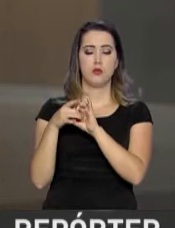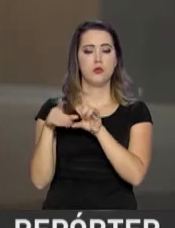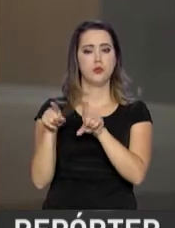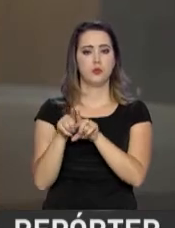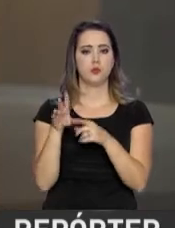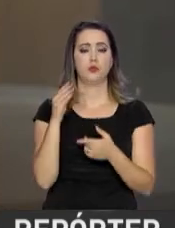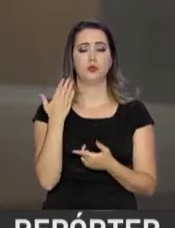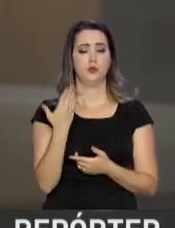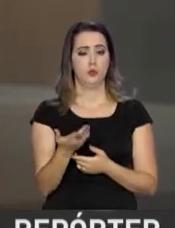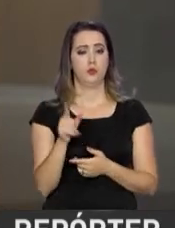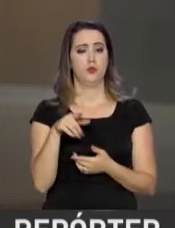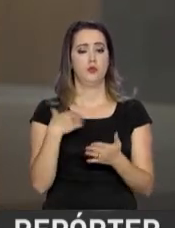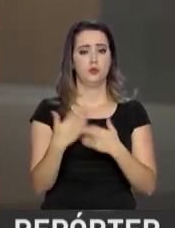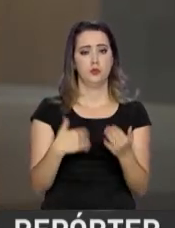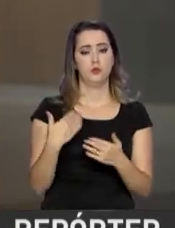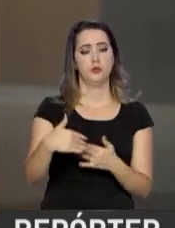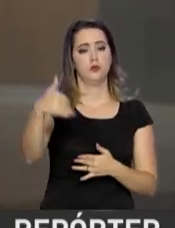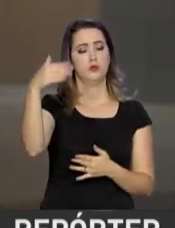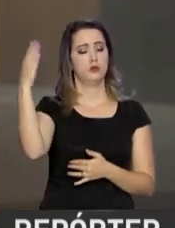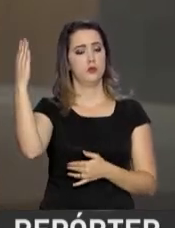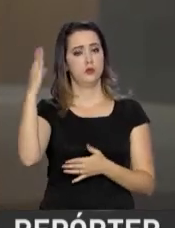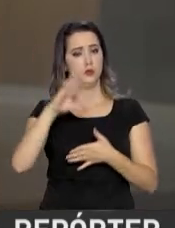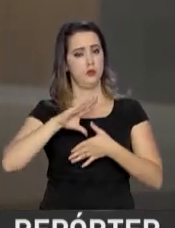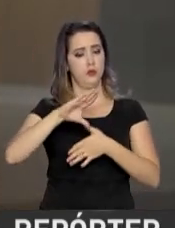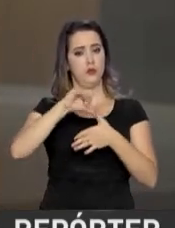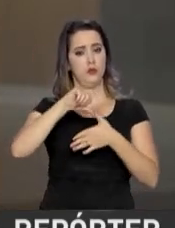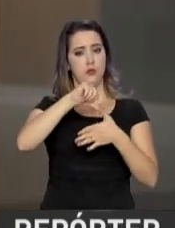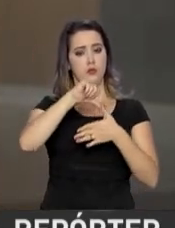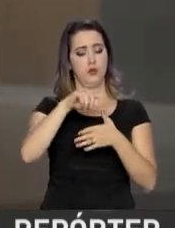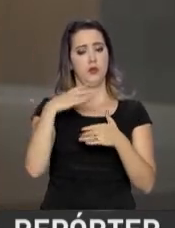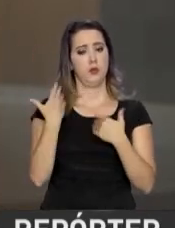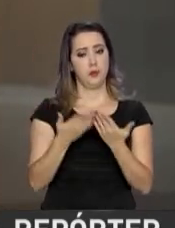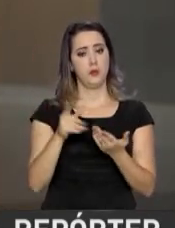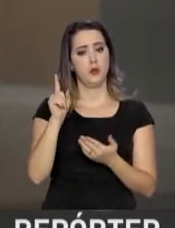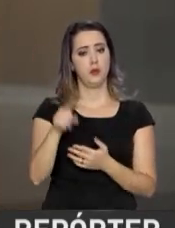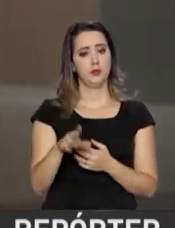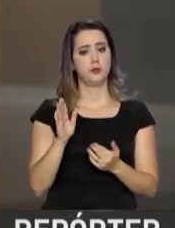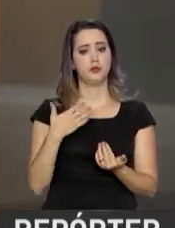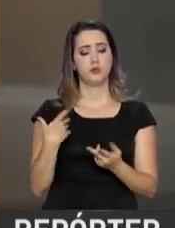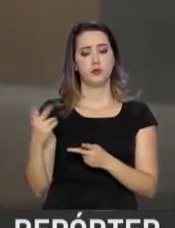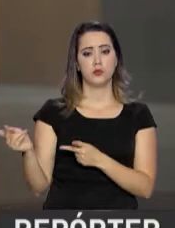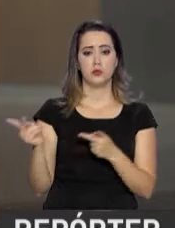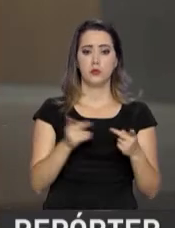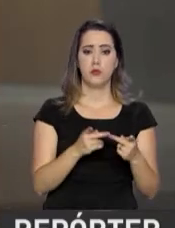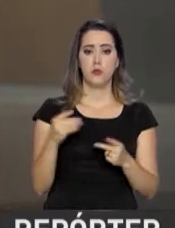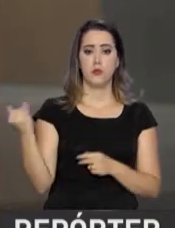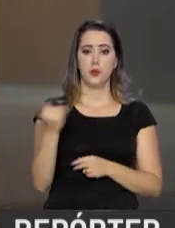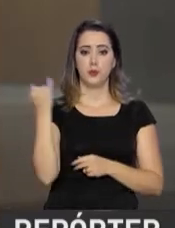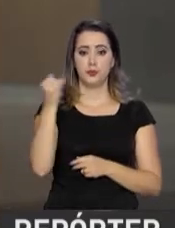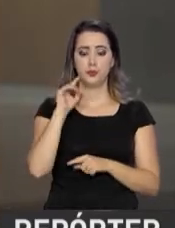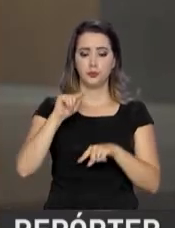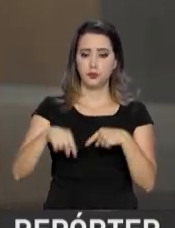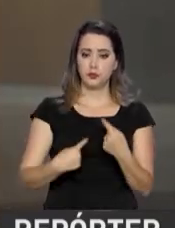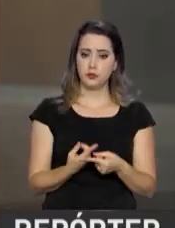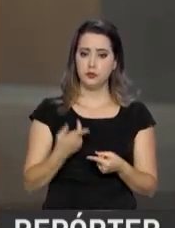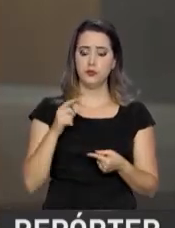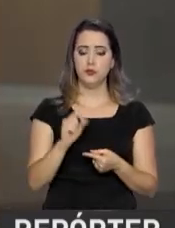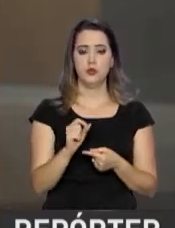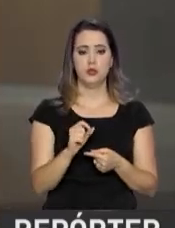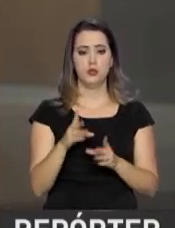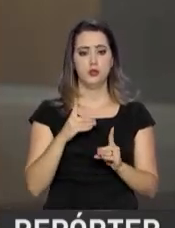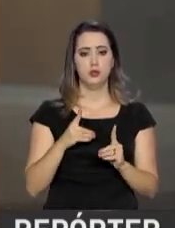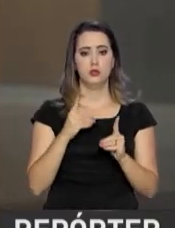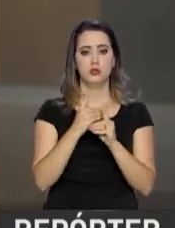bloco econômico vigente aqui na américa do sul então vai ser uma visita de estado importante depois sebastian pinera